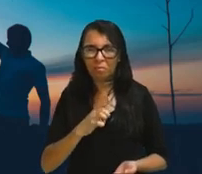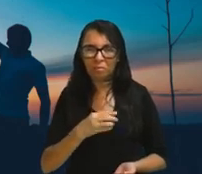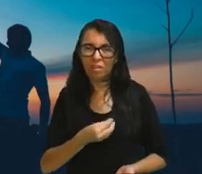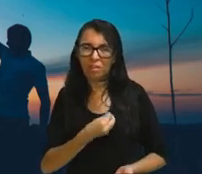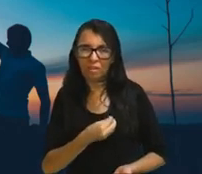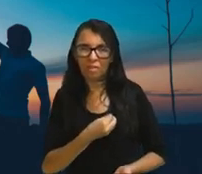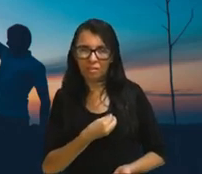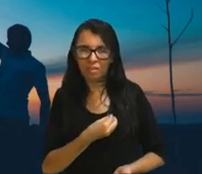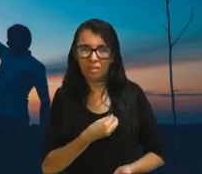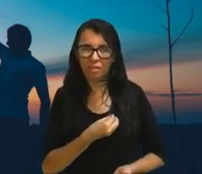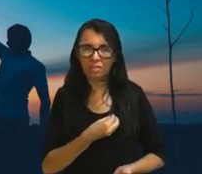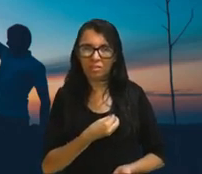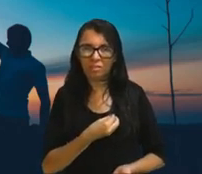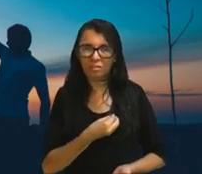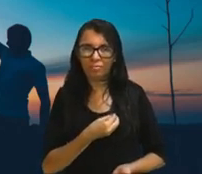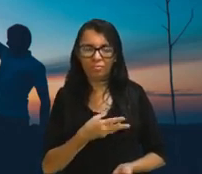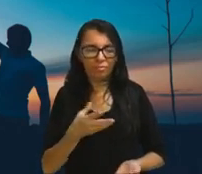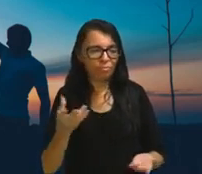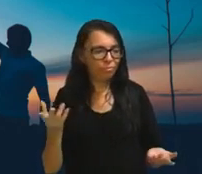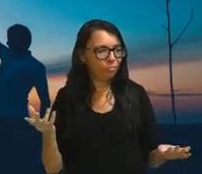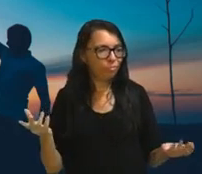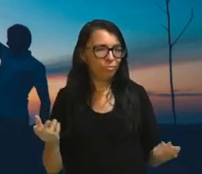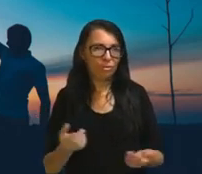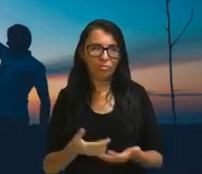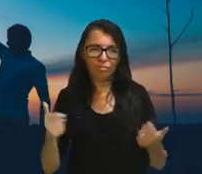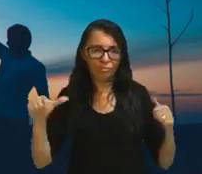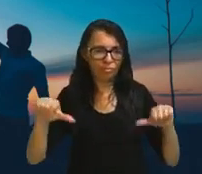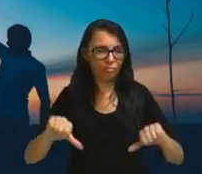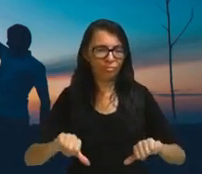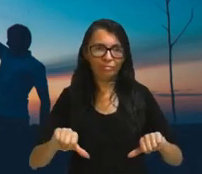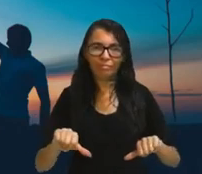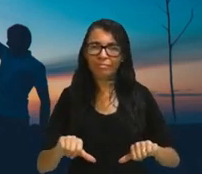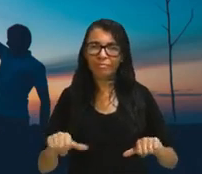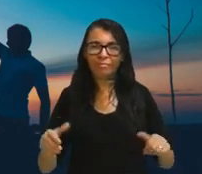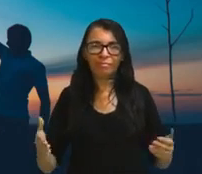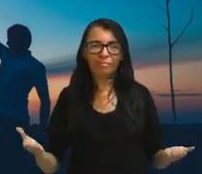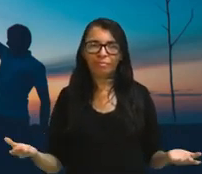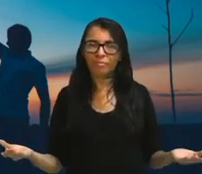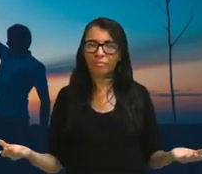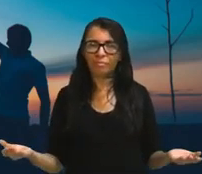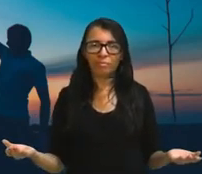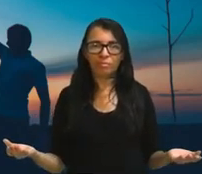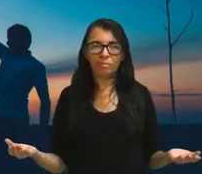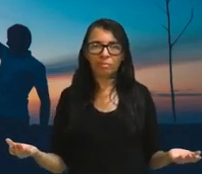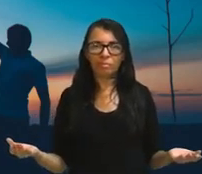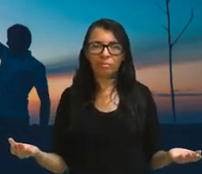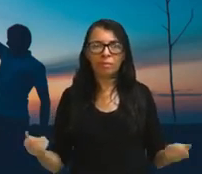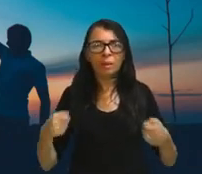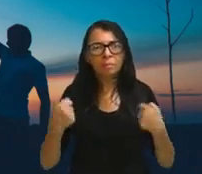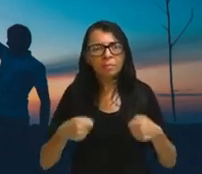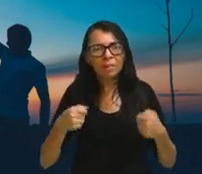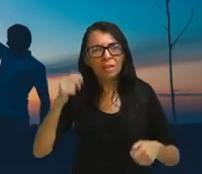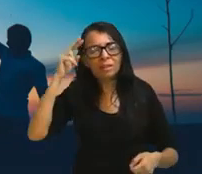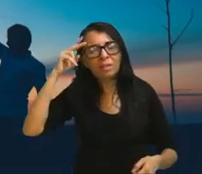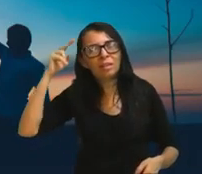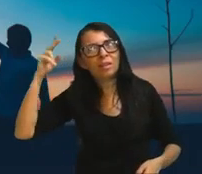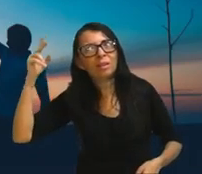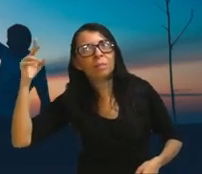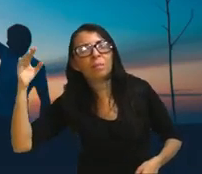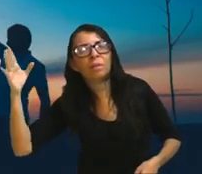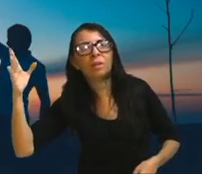no seu lar, não somente a rocha, mas faça dele um construtor. Como nós acabamos de ler agora o Salmo